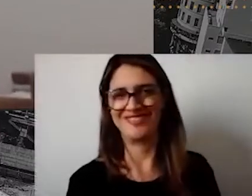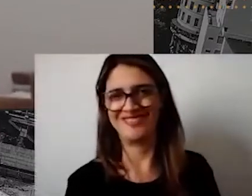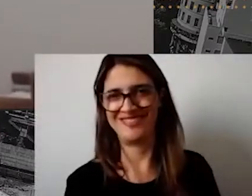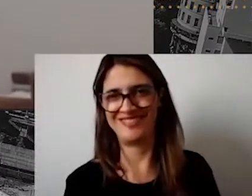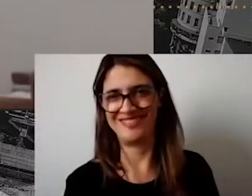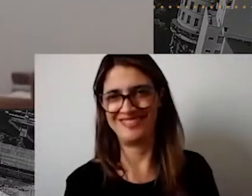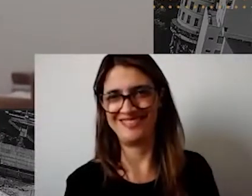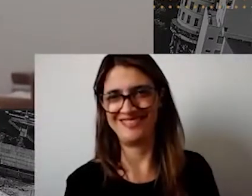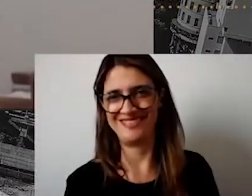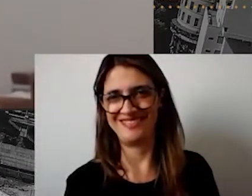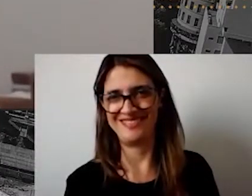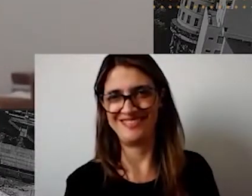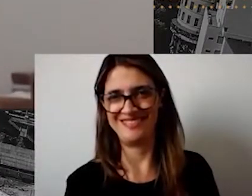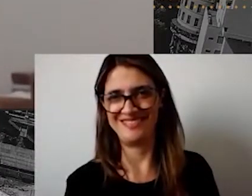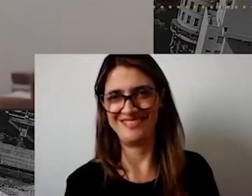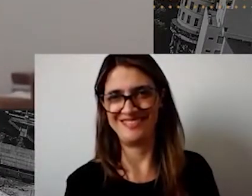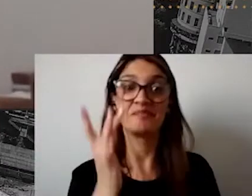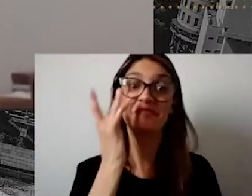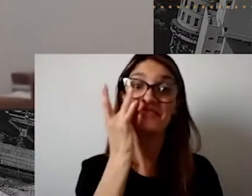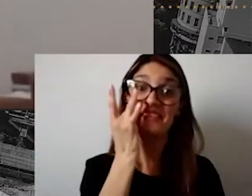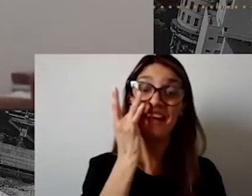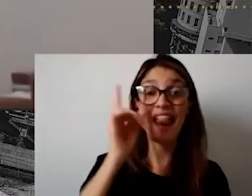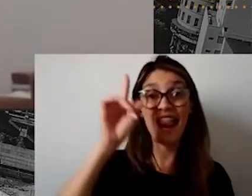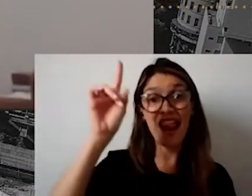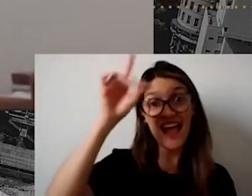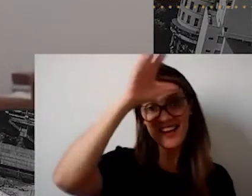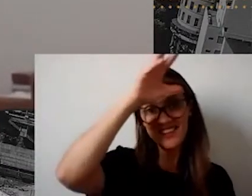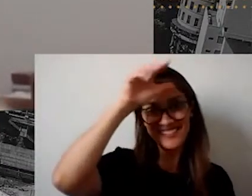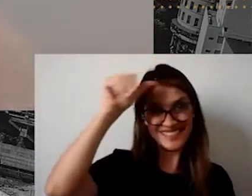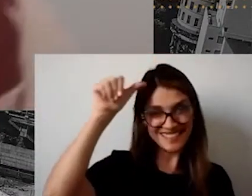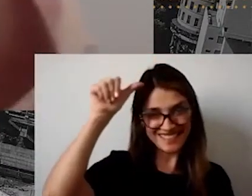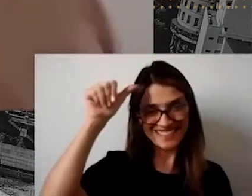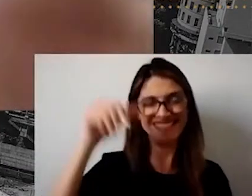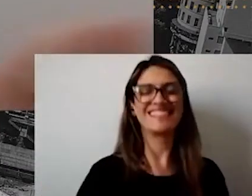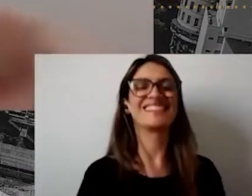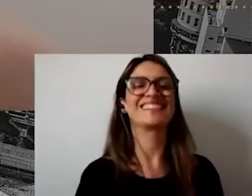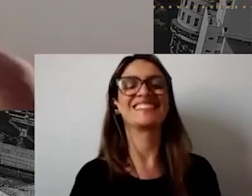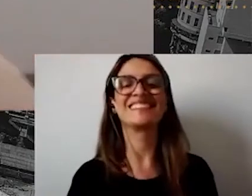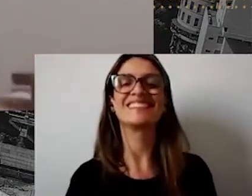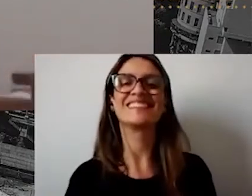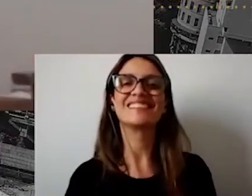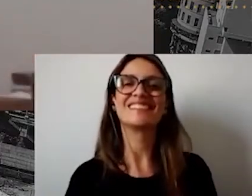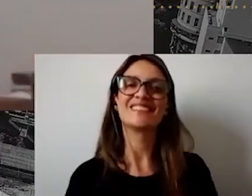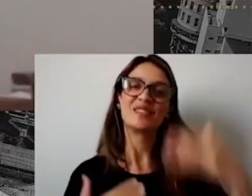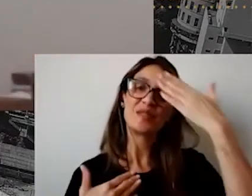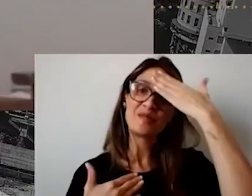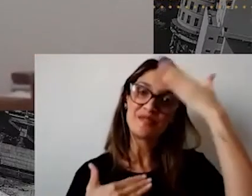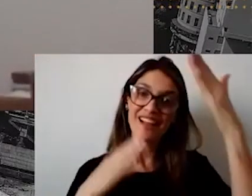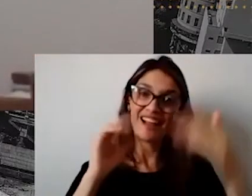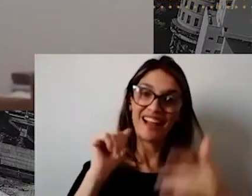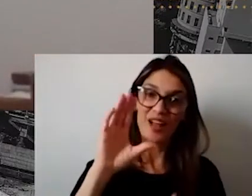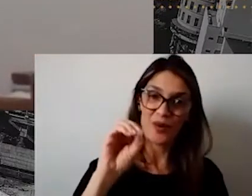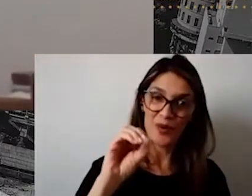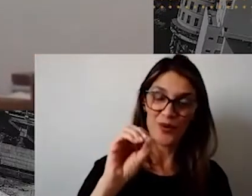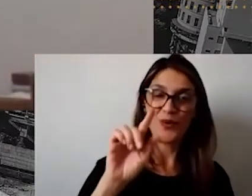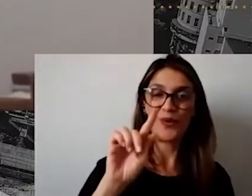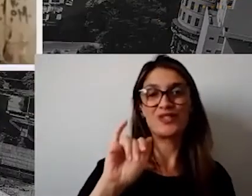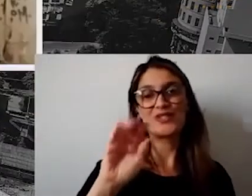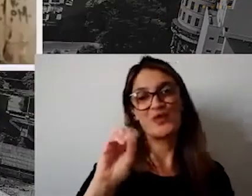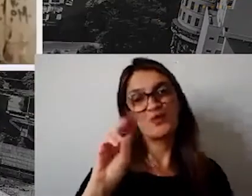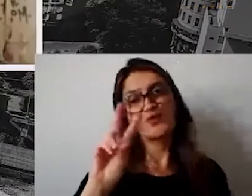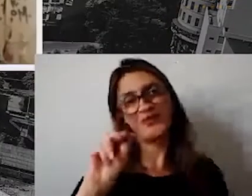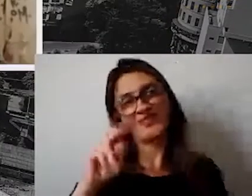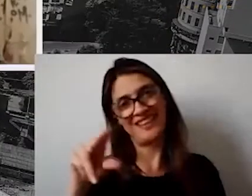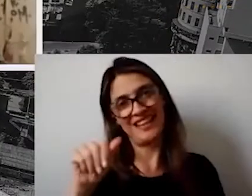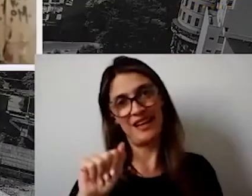pessoalmente, logo mais, lá na Amazônia mesmo. E eu vou... Obrigado, Caco. Obrigado, Giovana. E eu vou passar